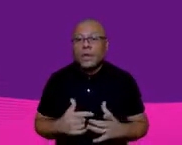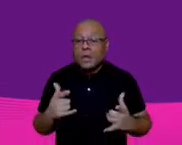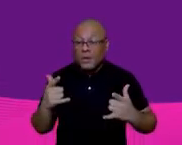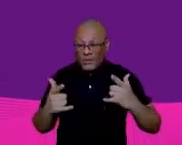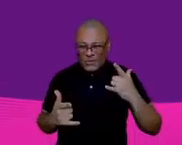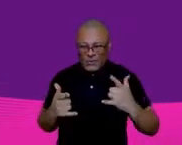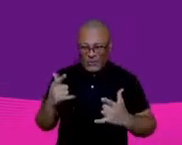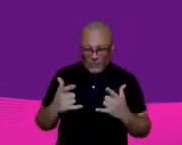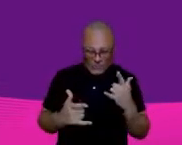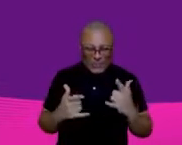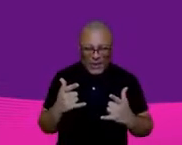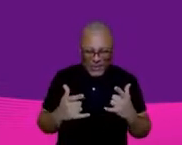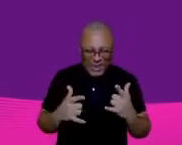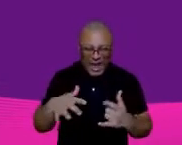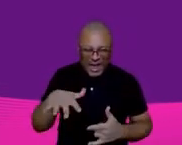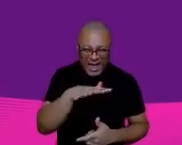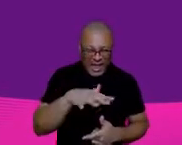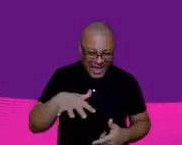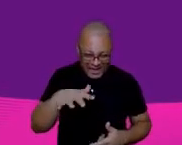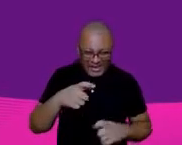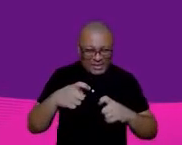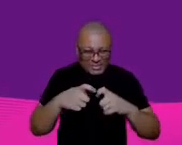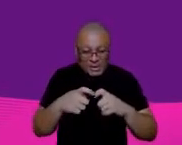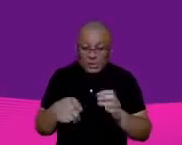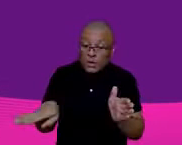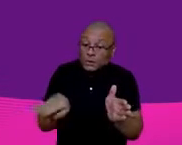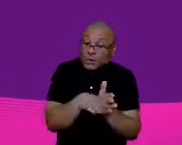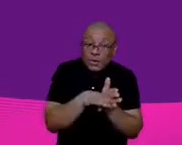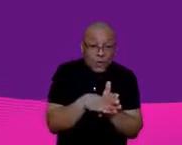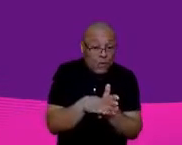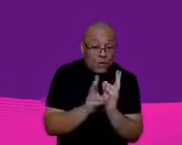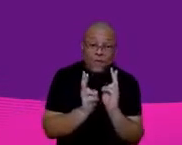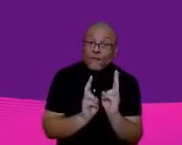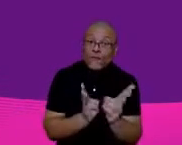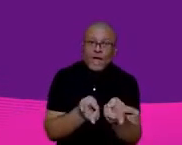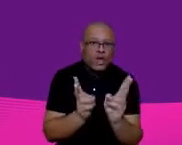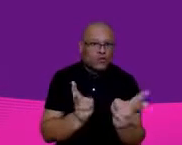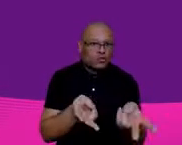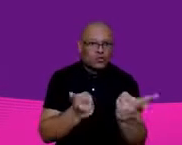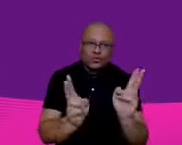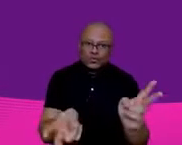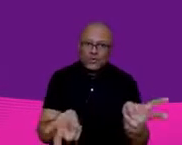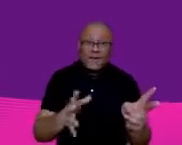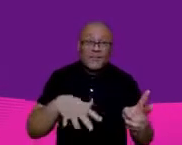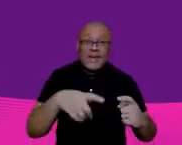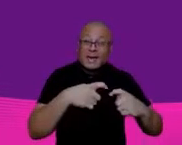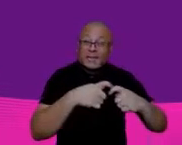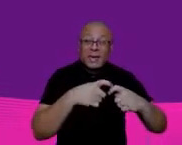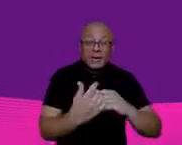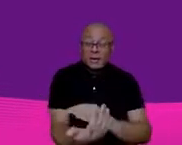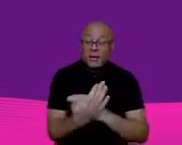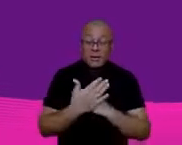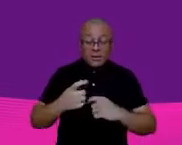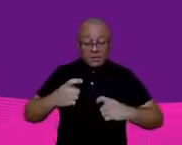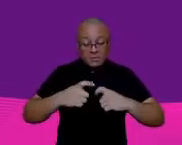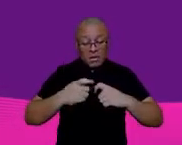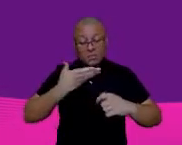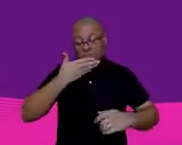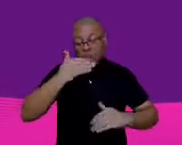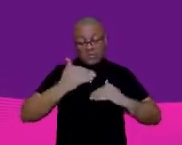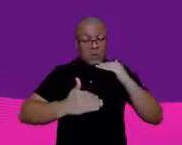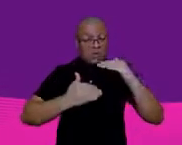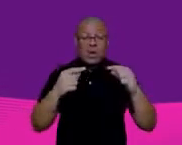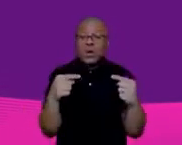O setor robótico chegou para ficar na medicina e só vai nos deixar melhores. Tem a ver também com